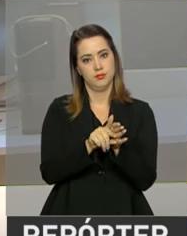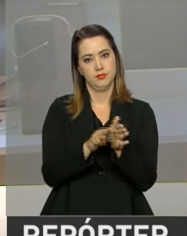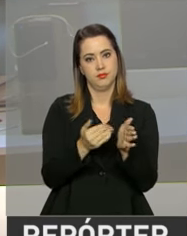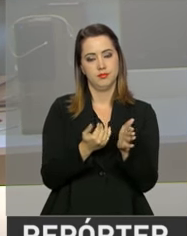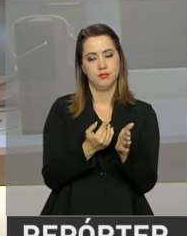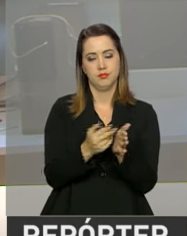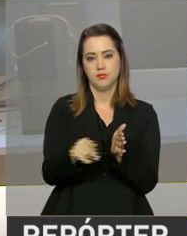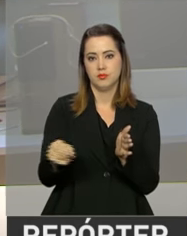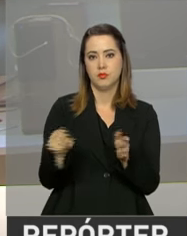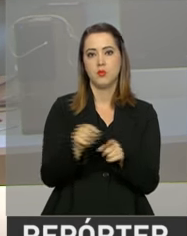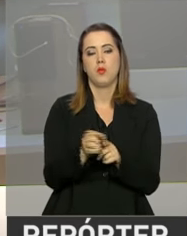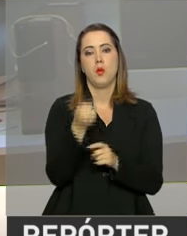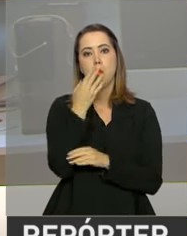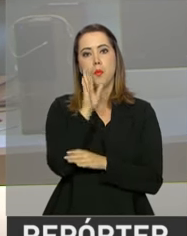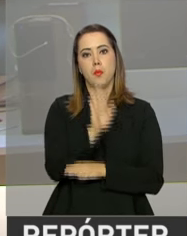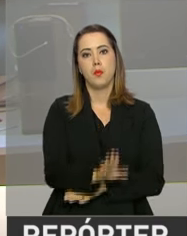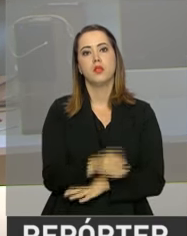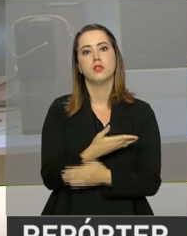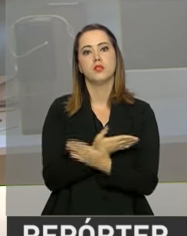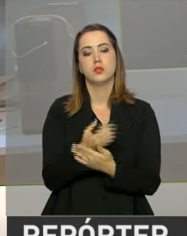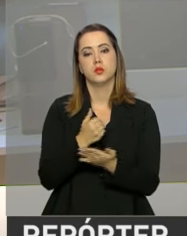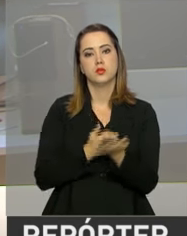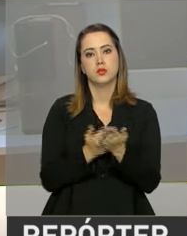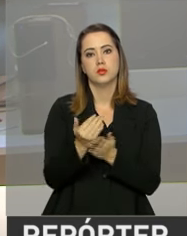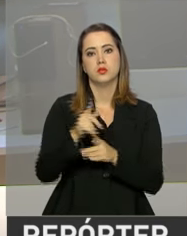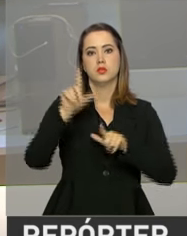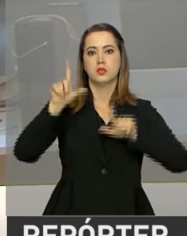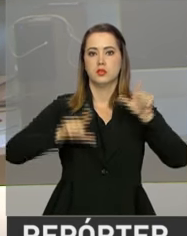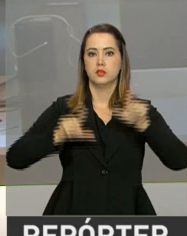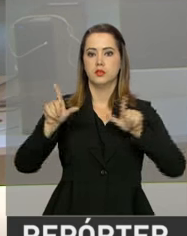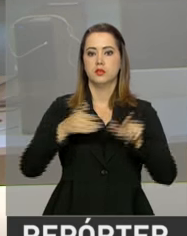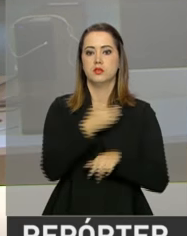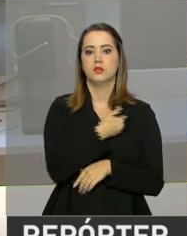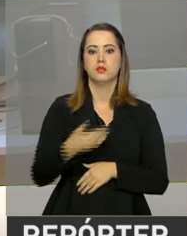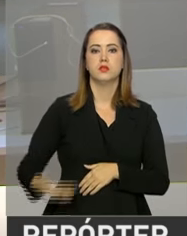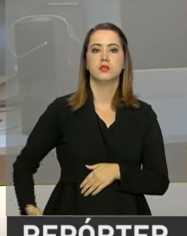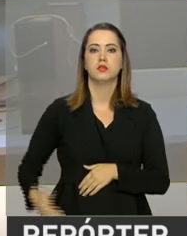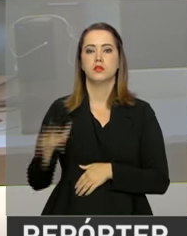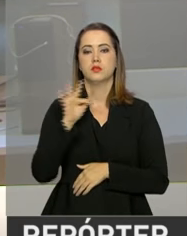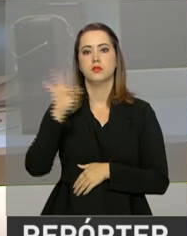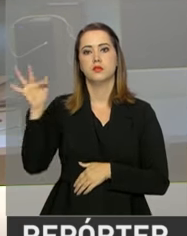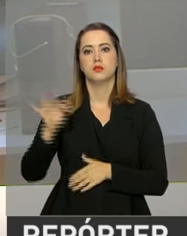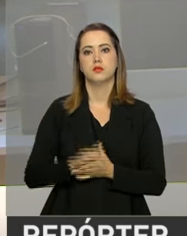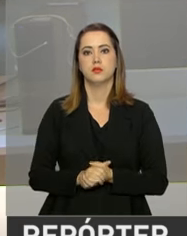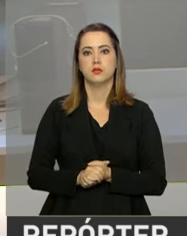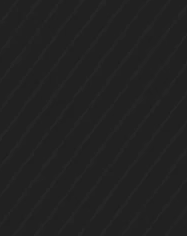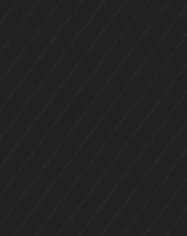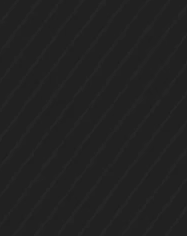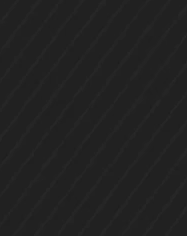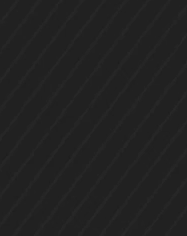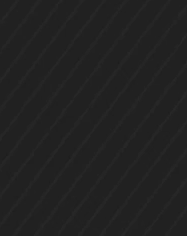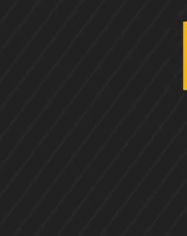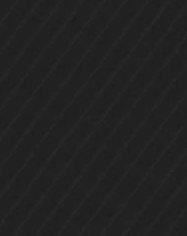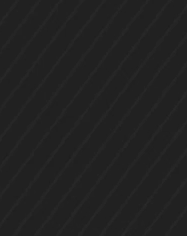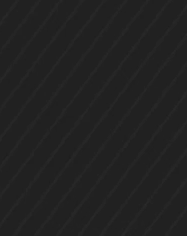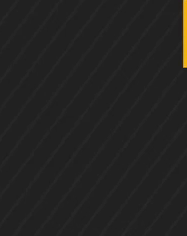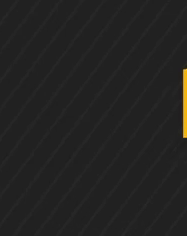nossas redes sociais. Uma boa tarde para você e continue com a gente aqui na NBR, a TV do governo federal.